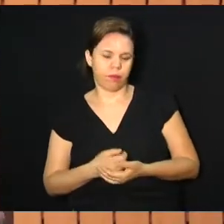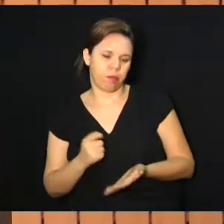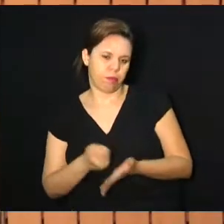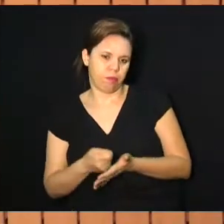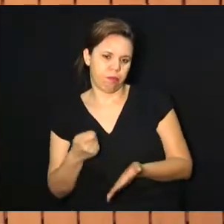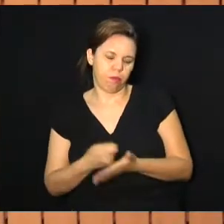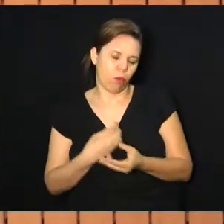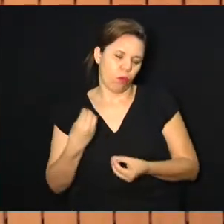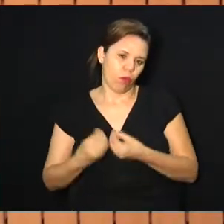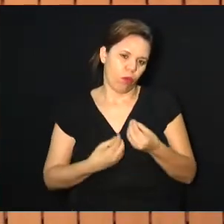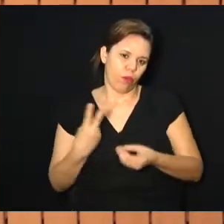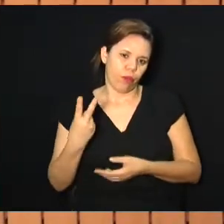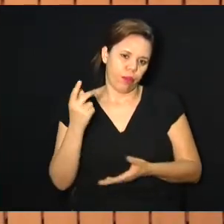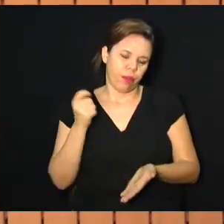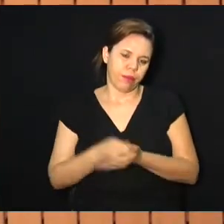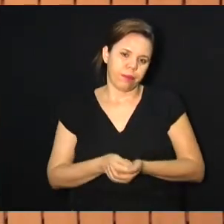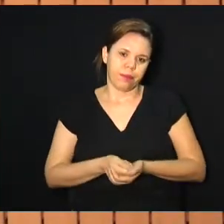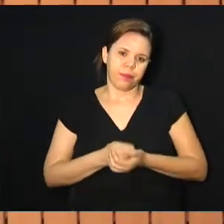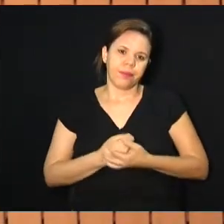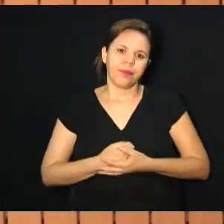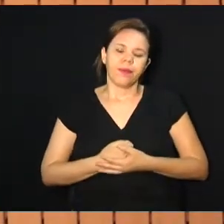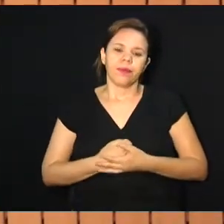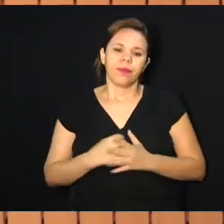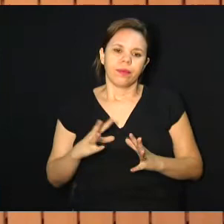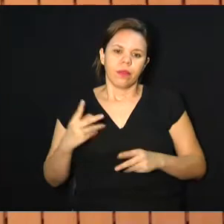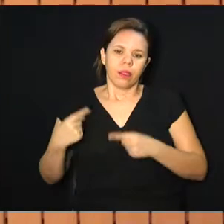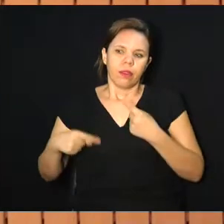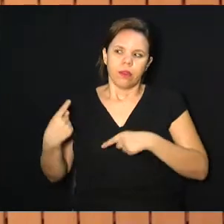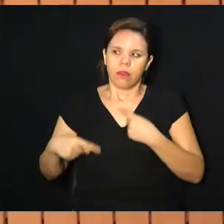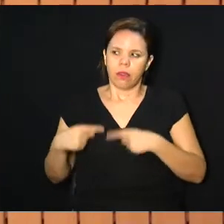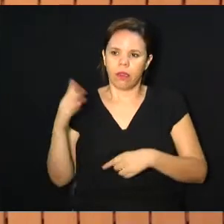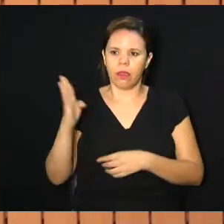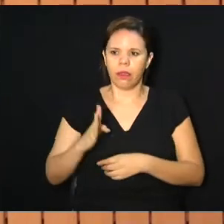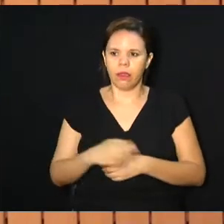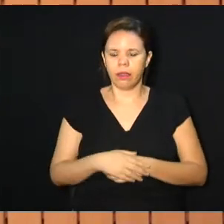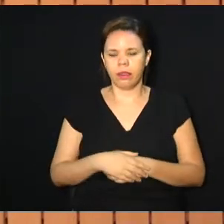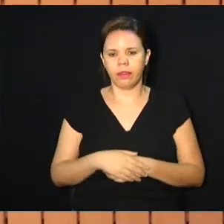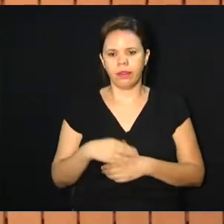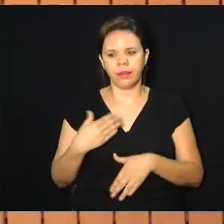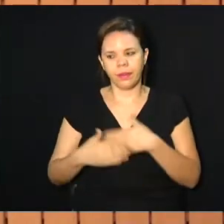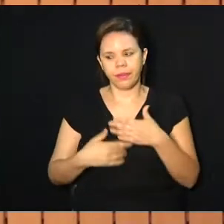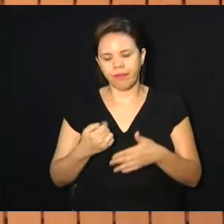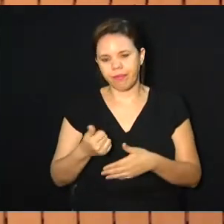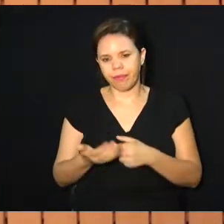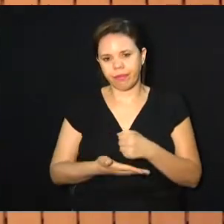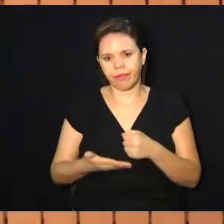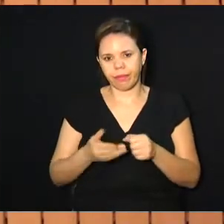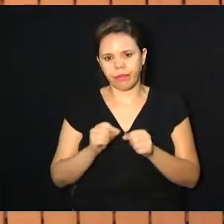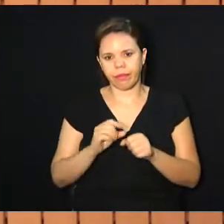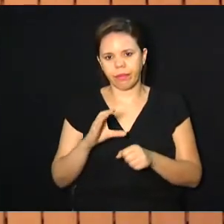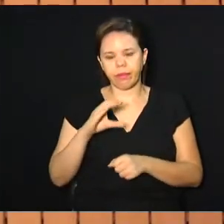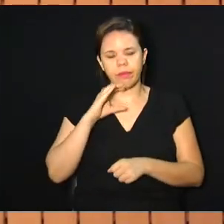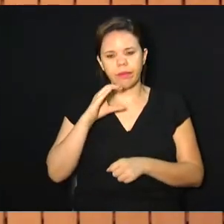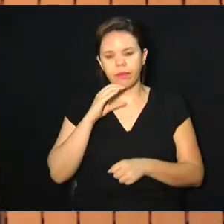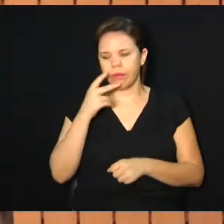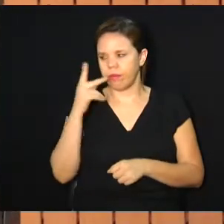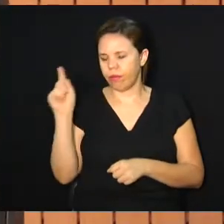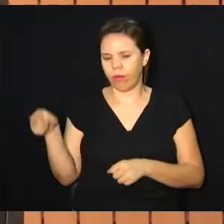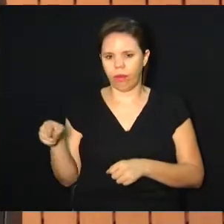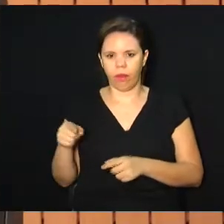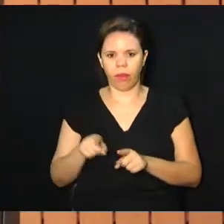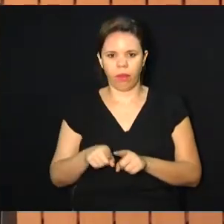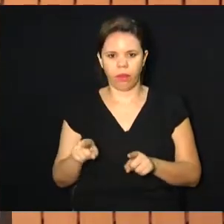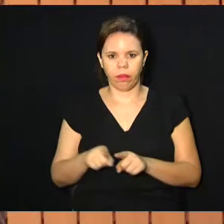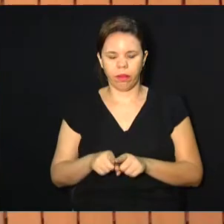pagamento, como vai ser o custo, como vai ser pagado. Todos os debates que, enfim, no Brasil estão engatinhando, e até no que o Carlão colocou, né, que é a questão do